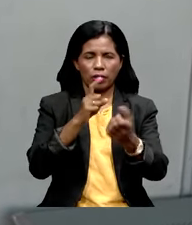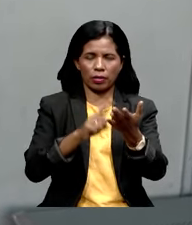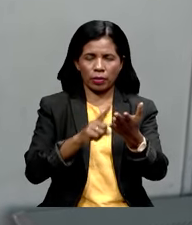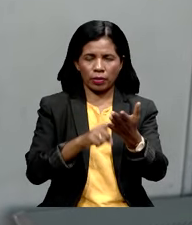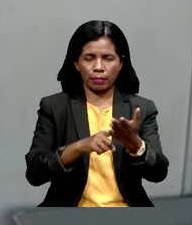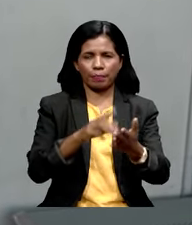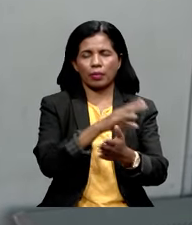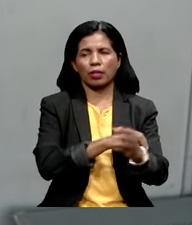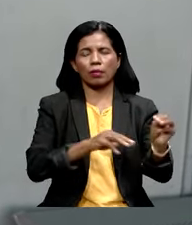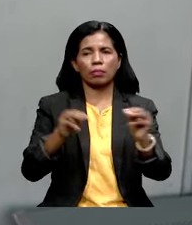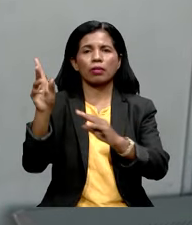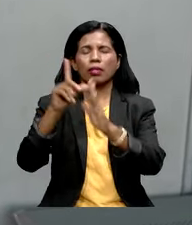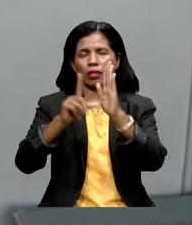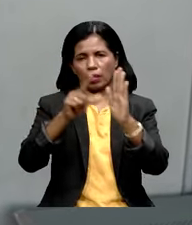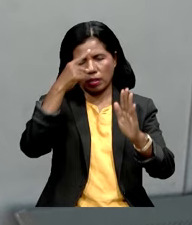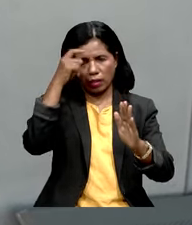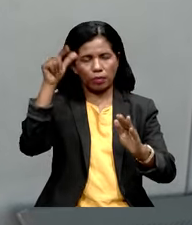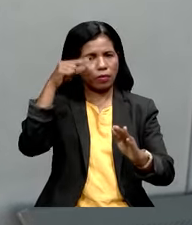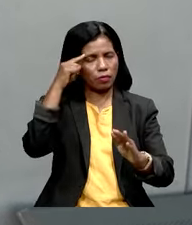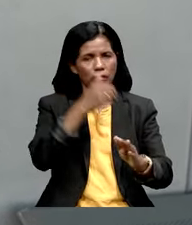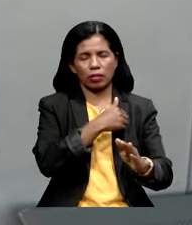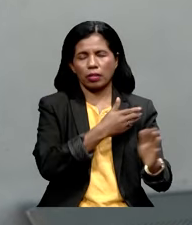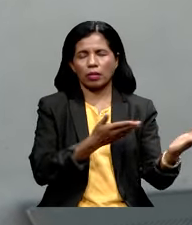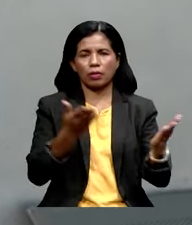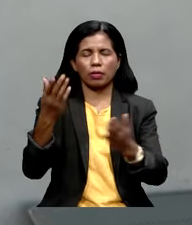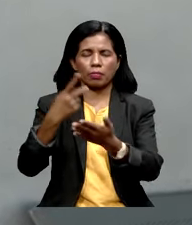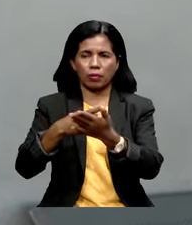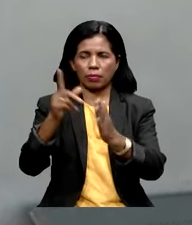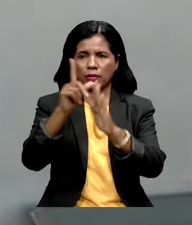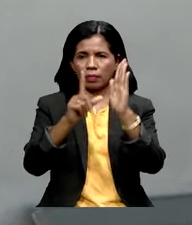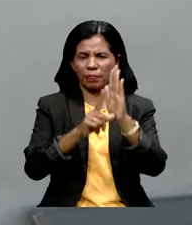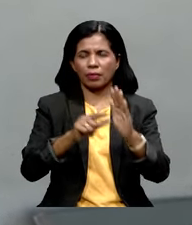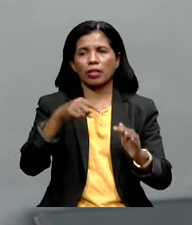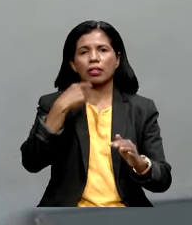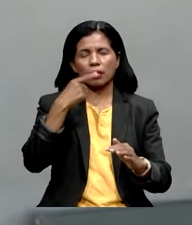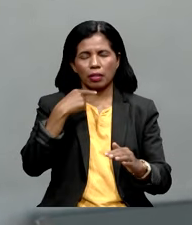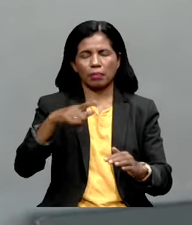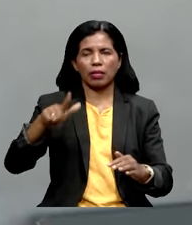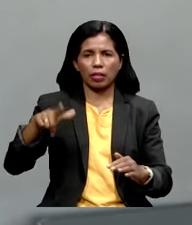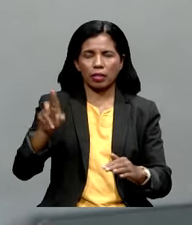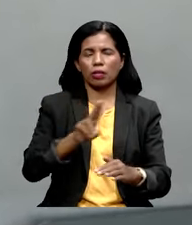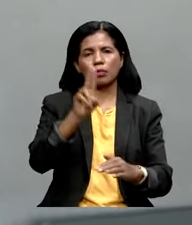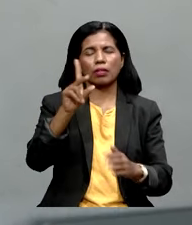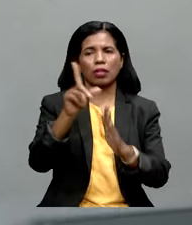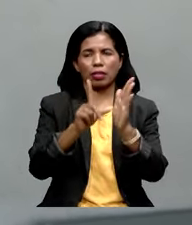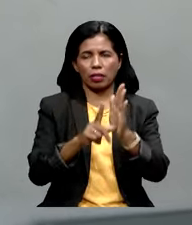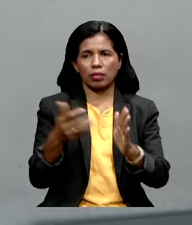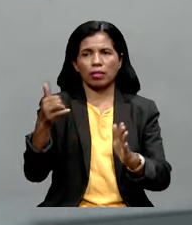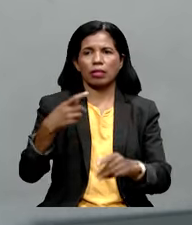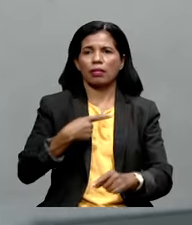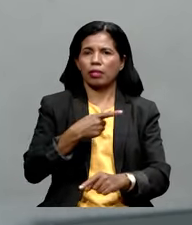tu altera a lei, né? Também o governo se dá o que submete a proposta lei. Se é uma gorsida a tu executa lei, se não é uma que o